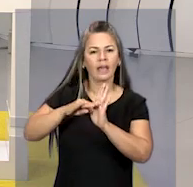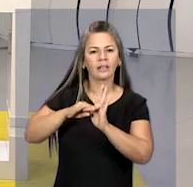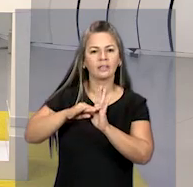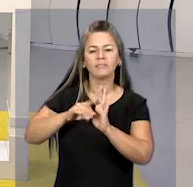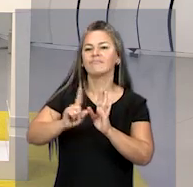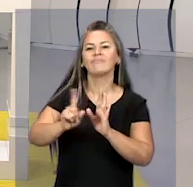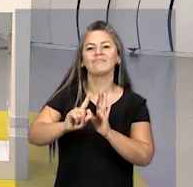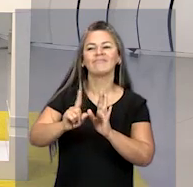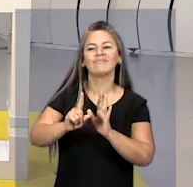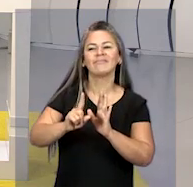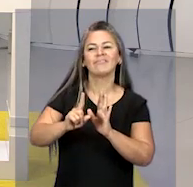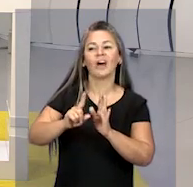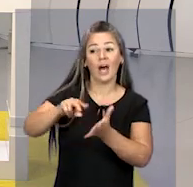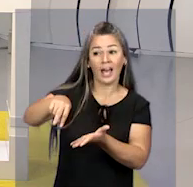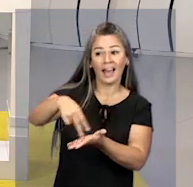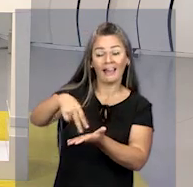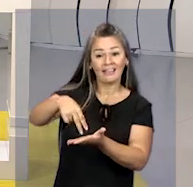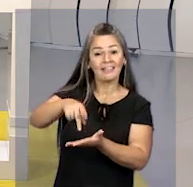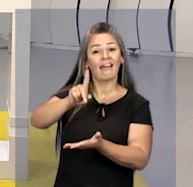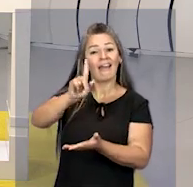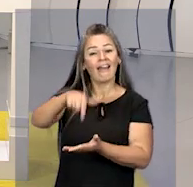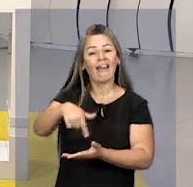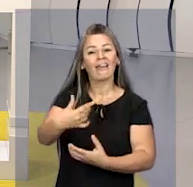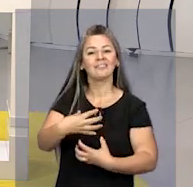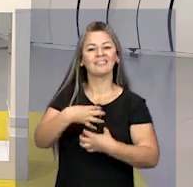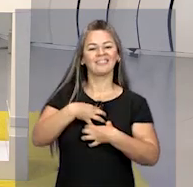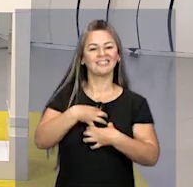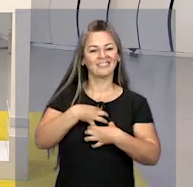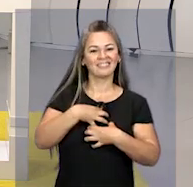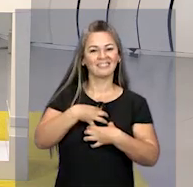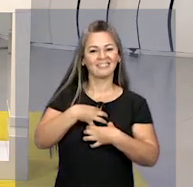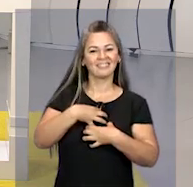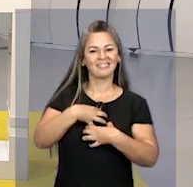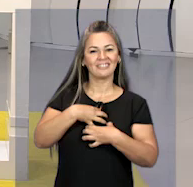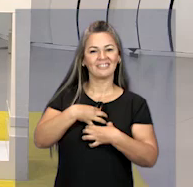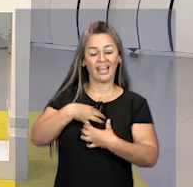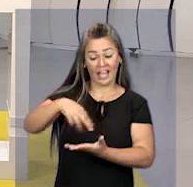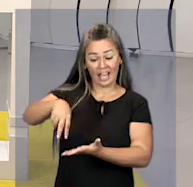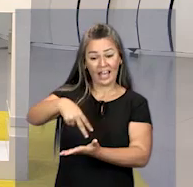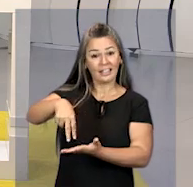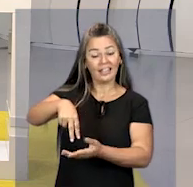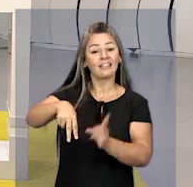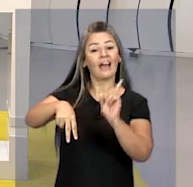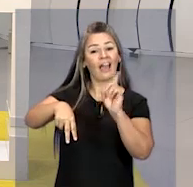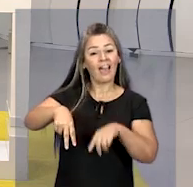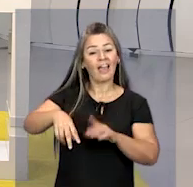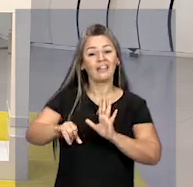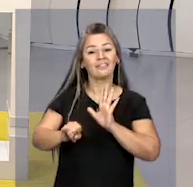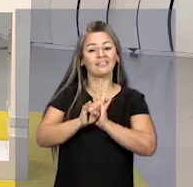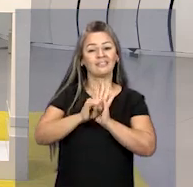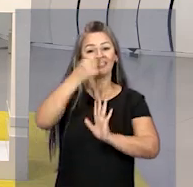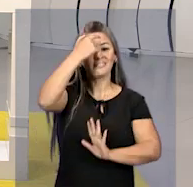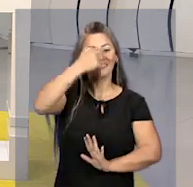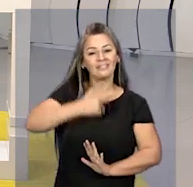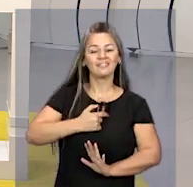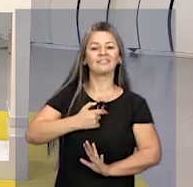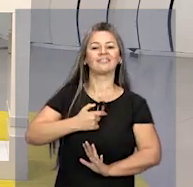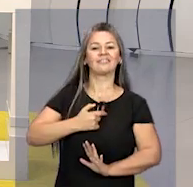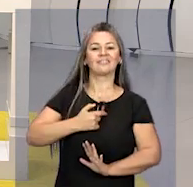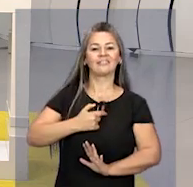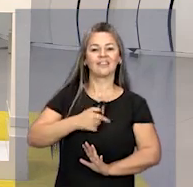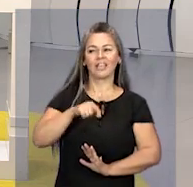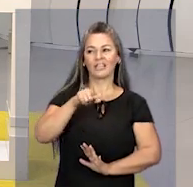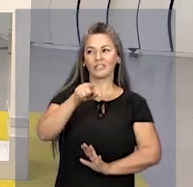mim. Fala muito sobre mim, sobre aquilo que eu penso e sobre aquilo que talvez você pense. E sobre aquilo que talvez vá dialogar com as